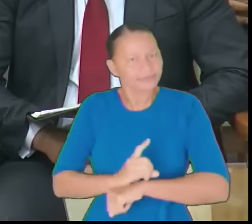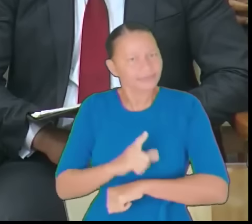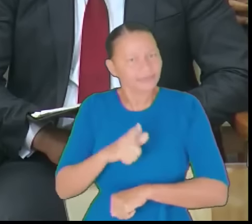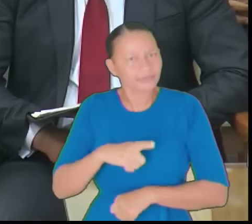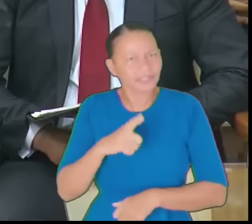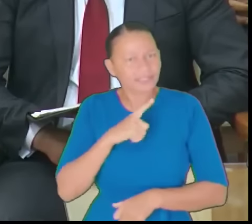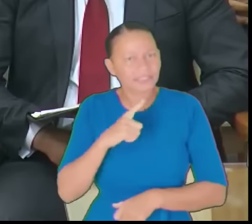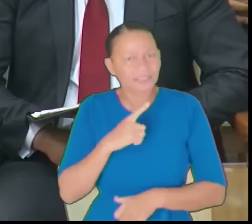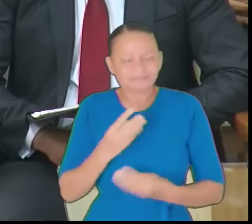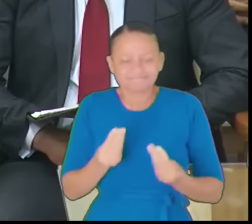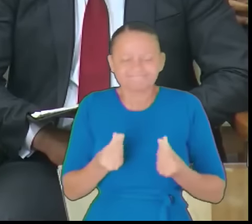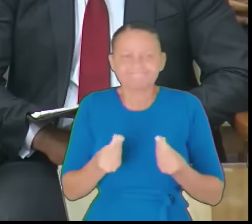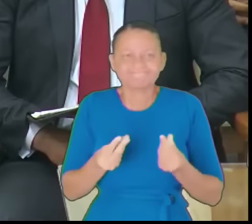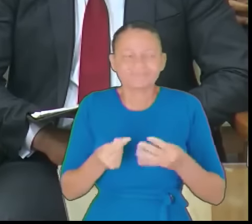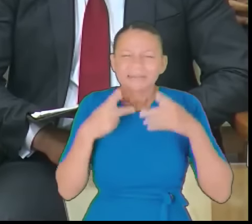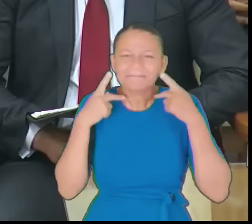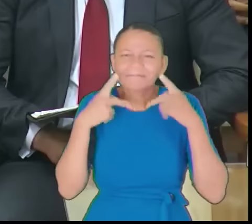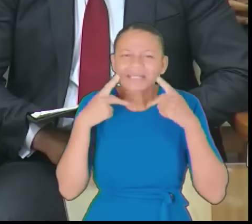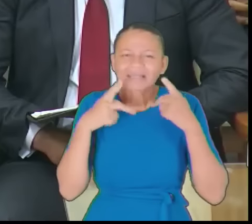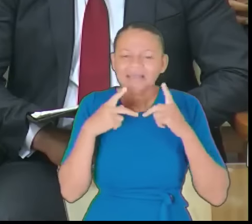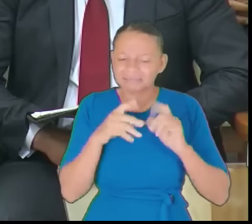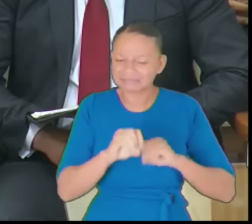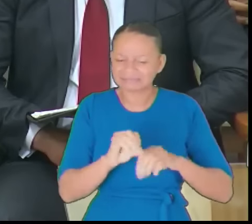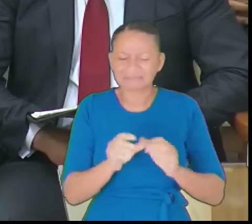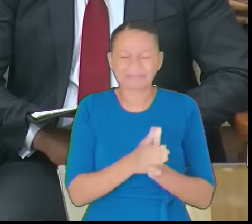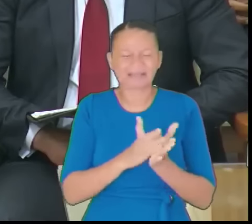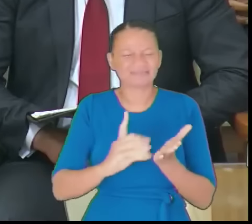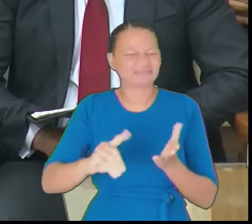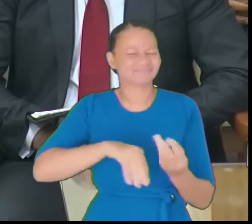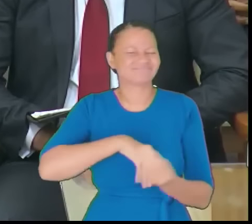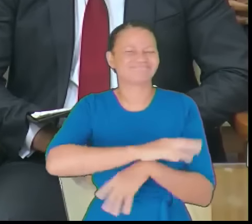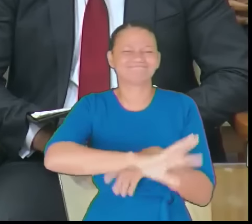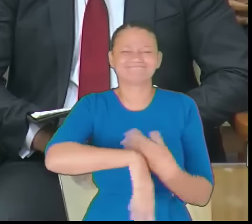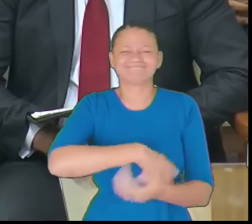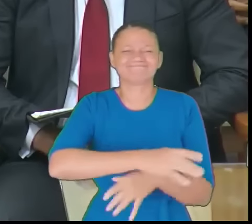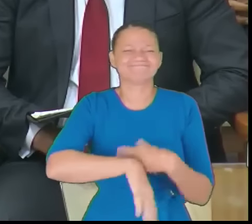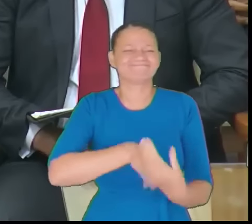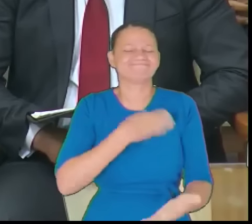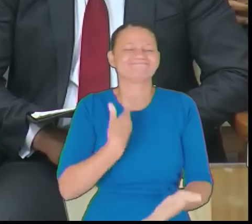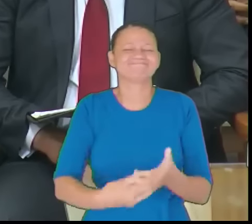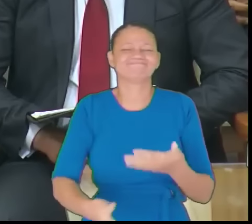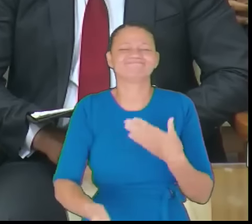mais nada, não tem mais a pregação do Evangelho, é uma bagunça.